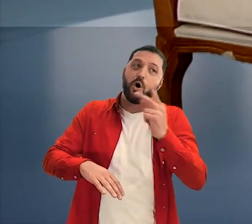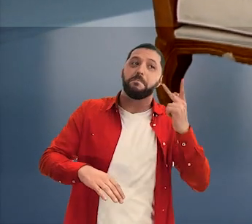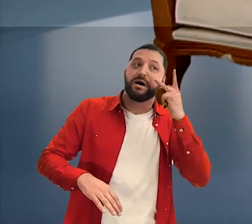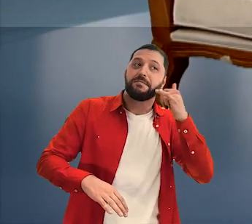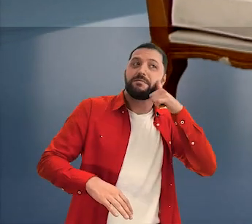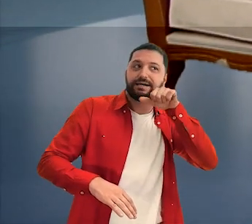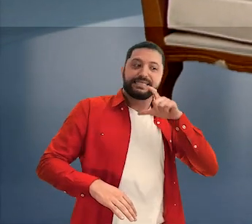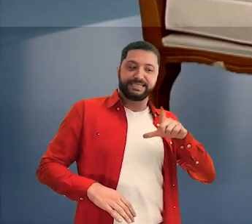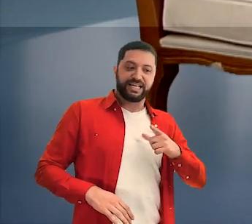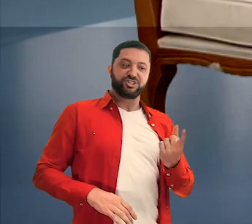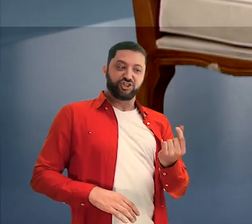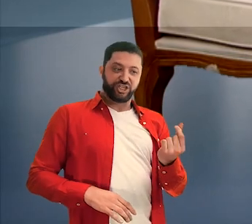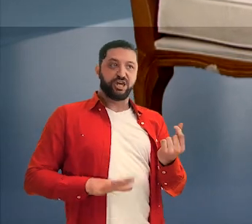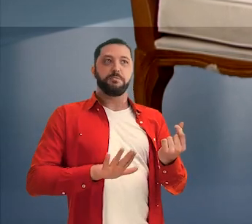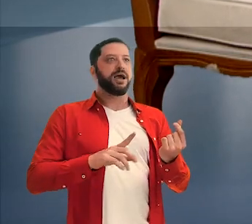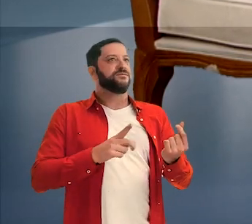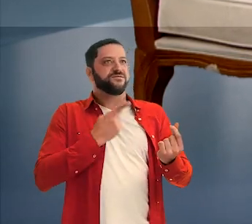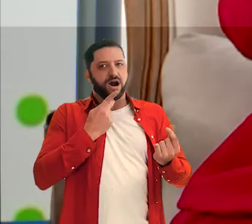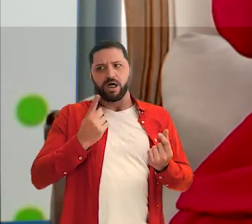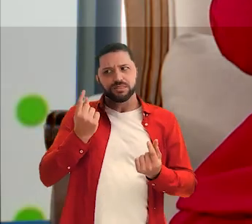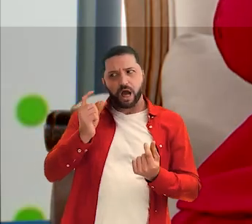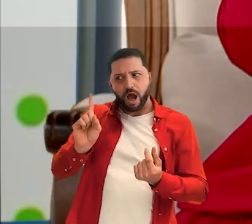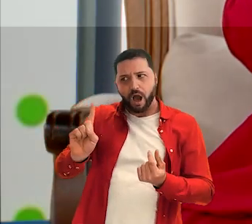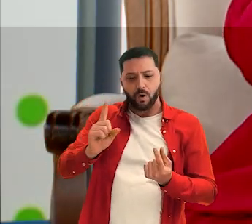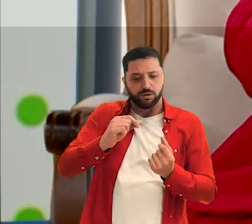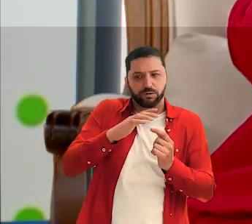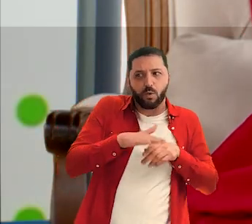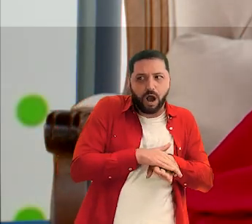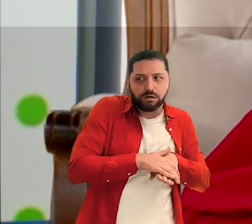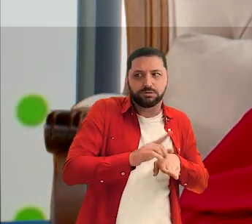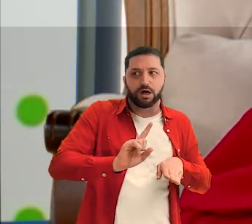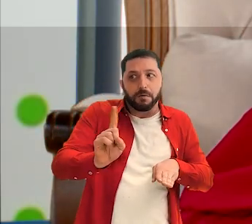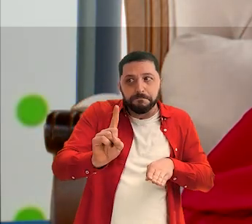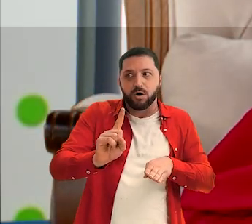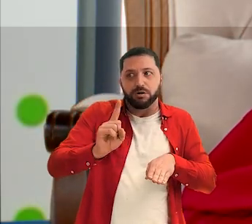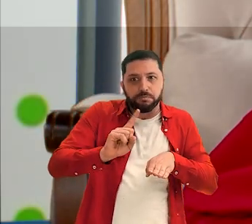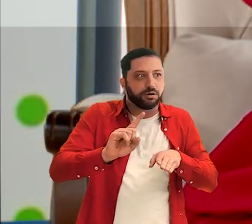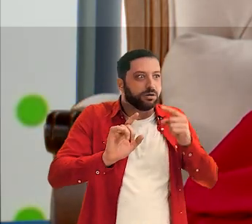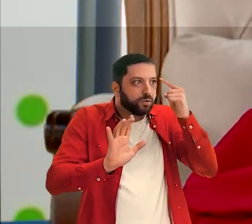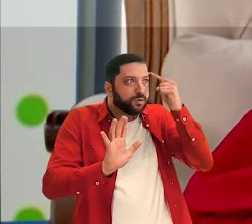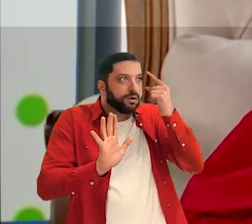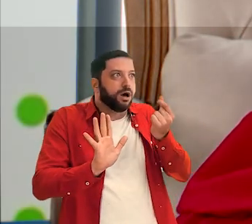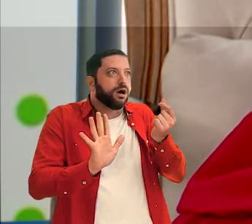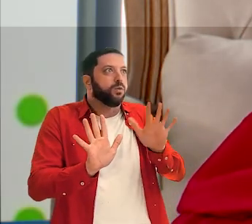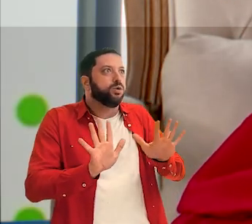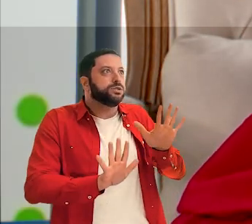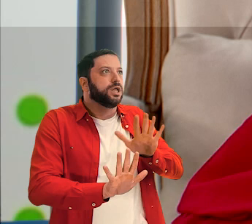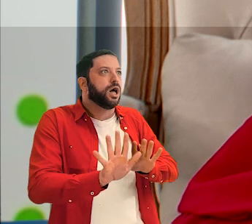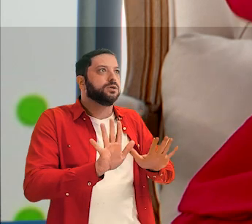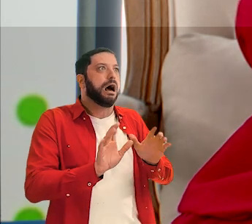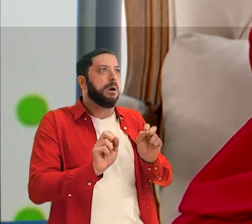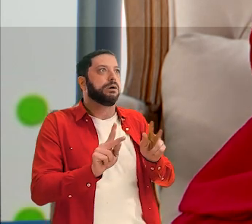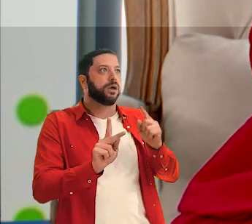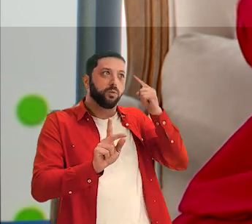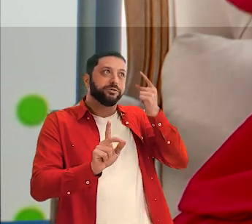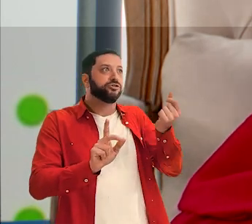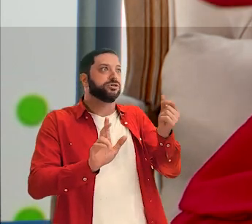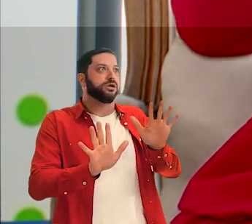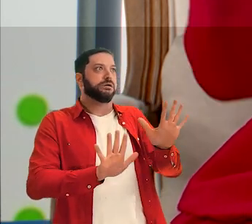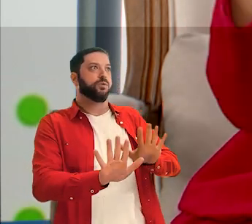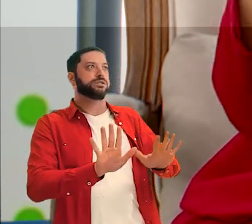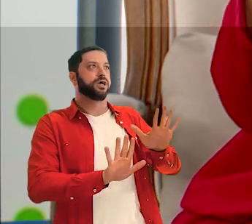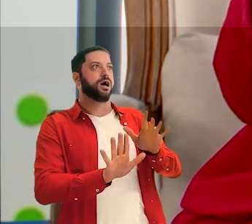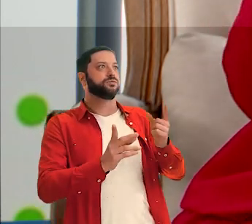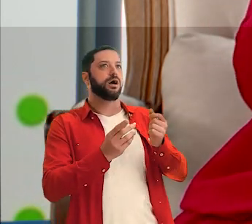também pais que tinham dinheiro demais, mas o tempo todo limitavam, não desfrutavam. O dinheiro se tornou o rei da casa. É, tudo